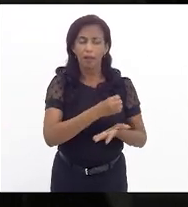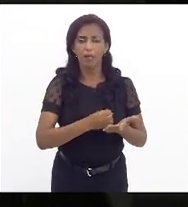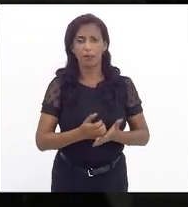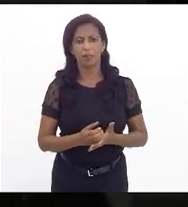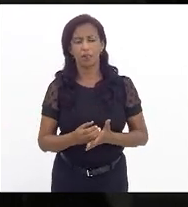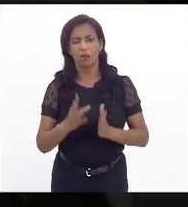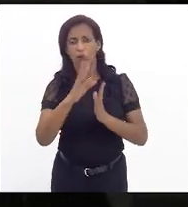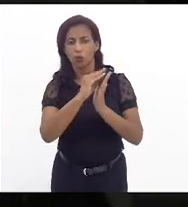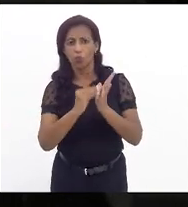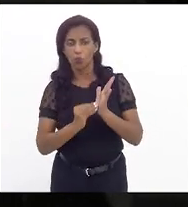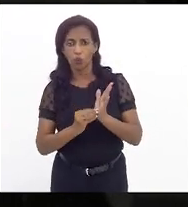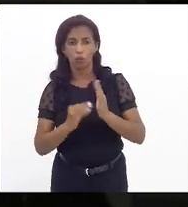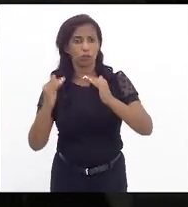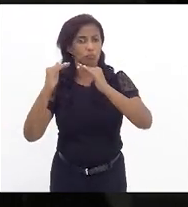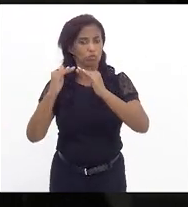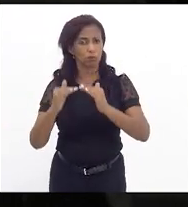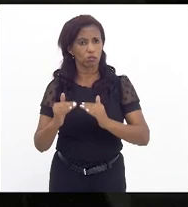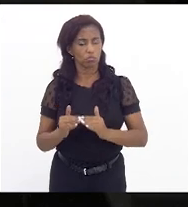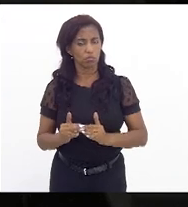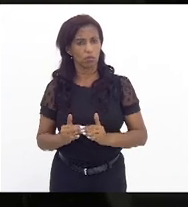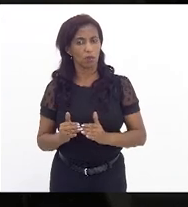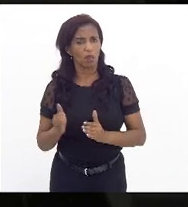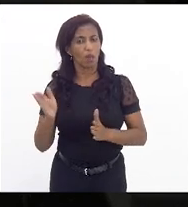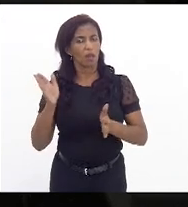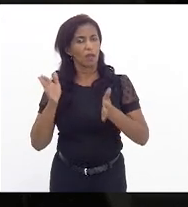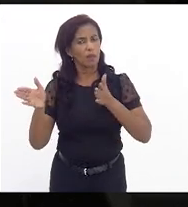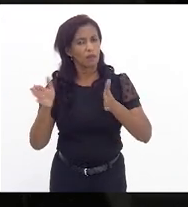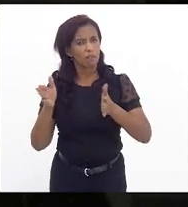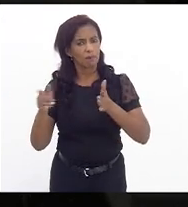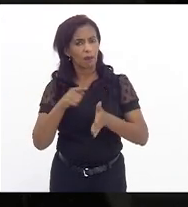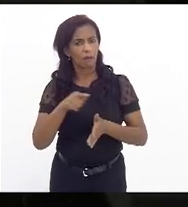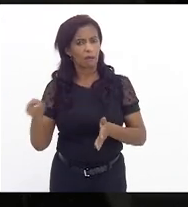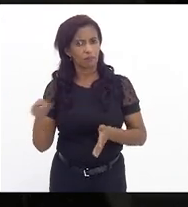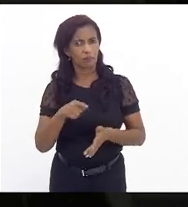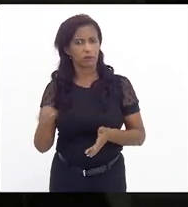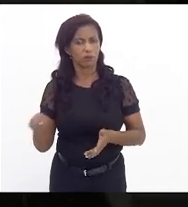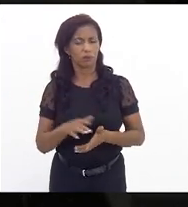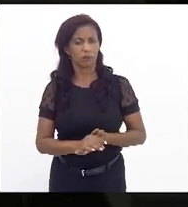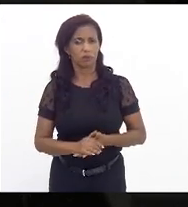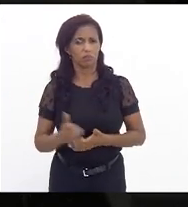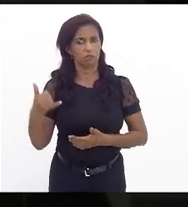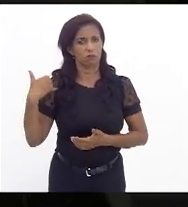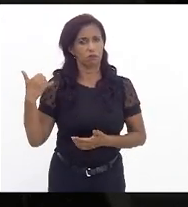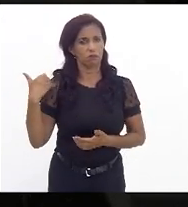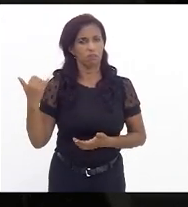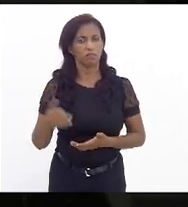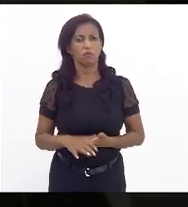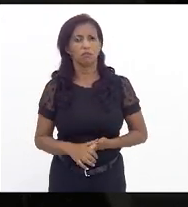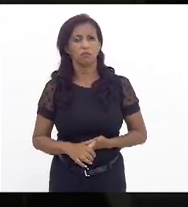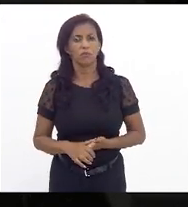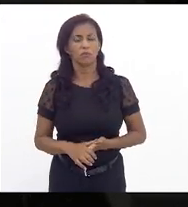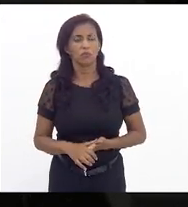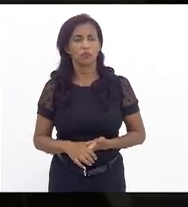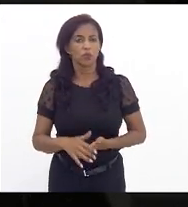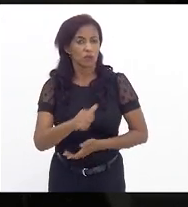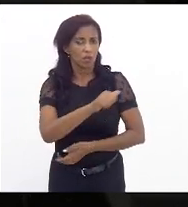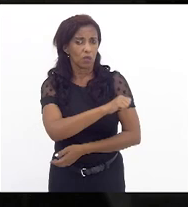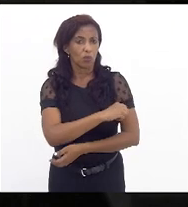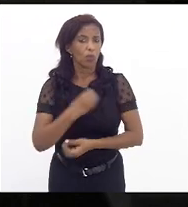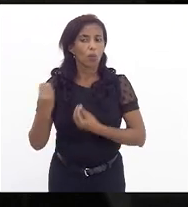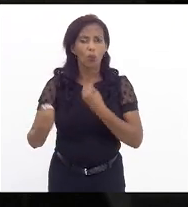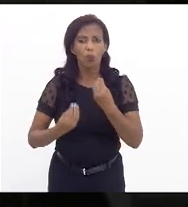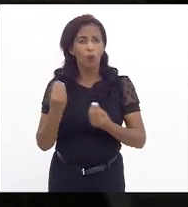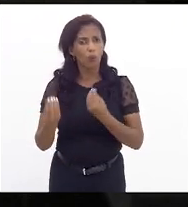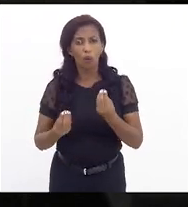no conteúdo correspondente àquela etapa da escolaridade, àquela etapa, àquela faixa etária dos alunos. Então, qual vai